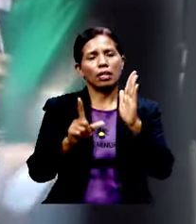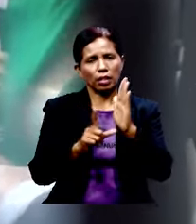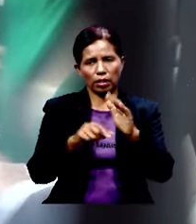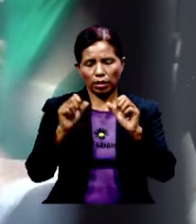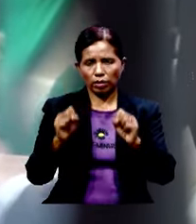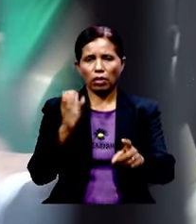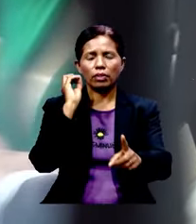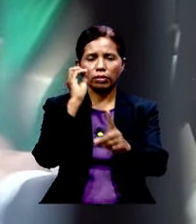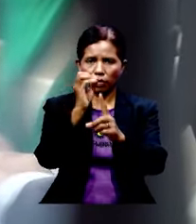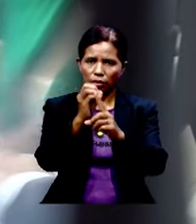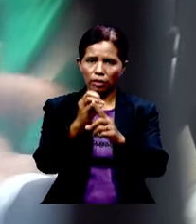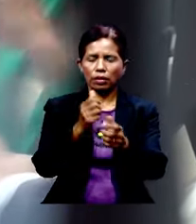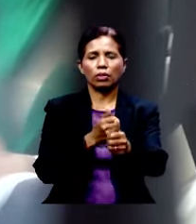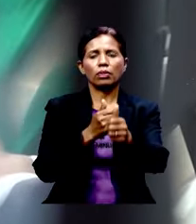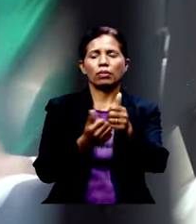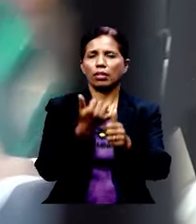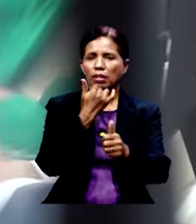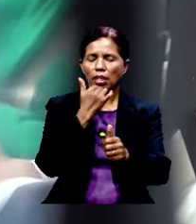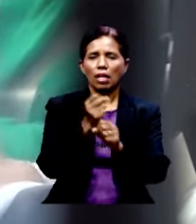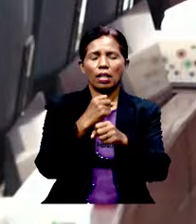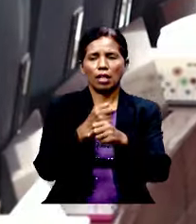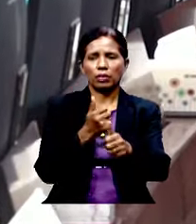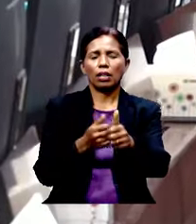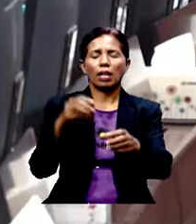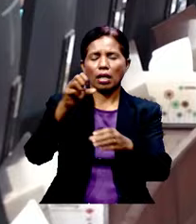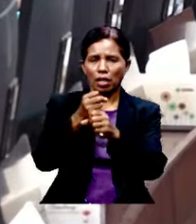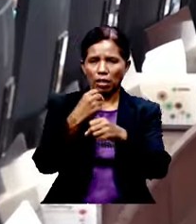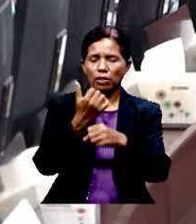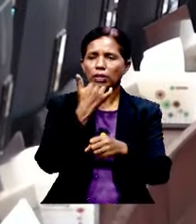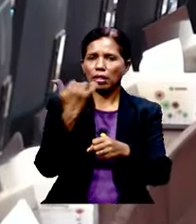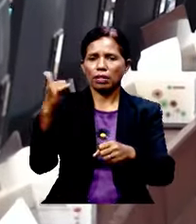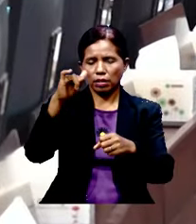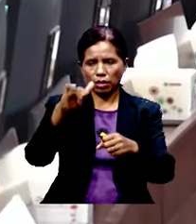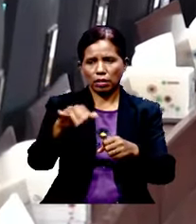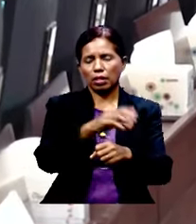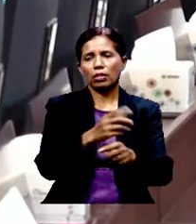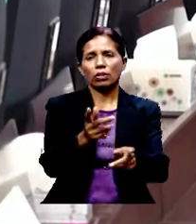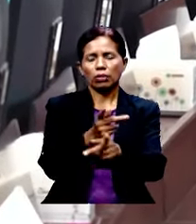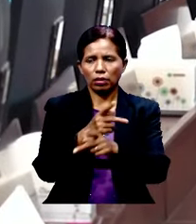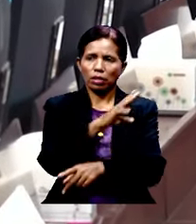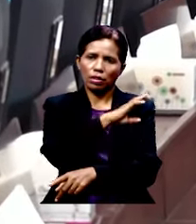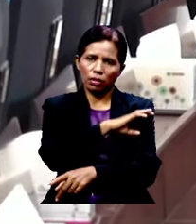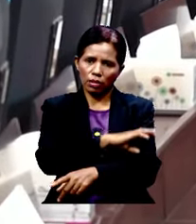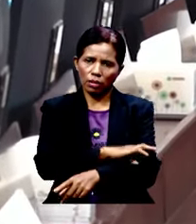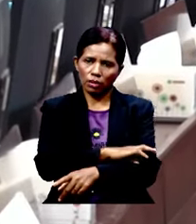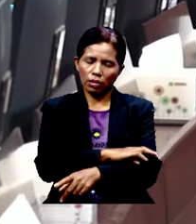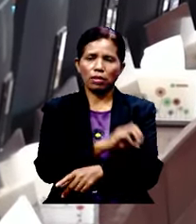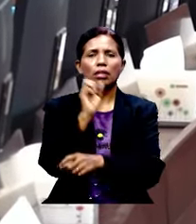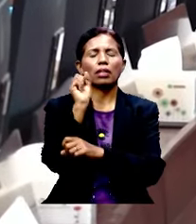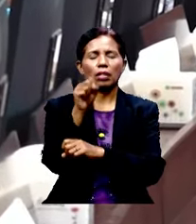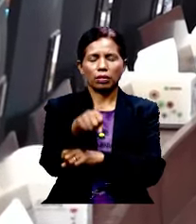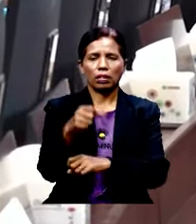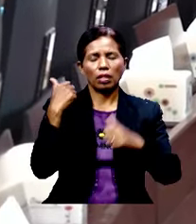o objetivo a do preenche lacuna CIRA, o de simplifica procedimento no assegura segurança, no acruc, ba